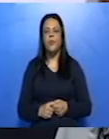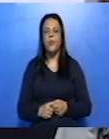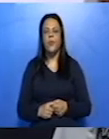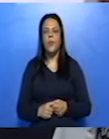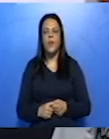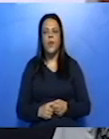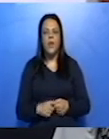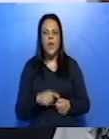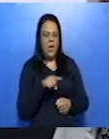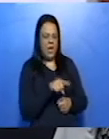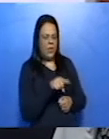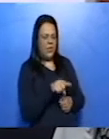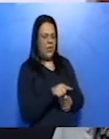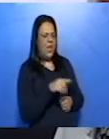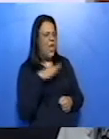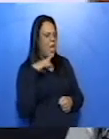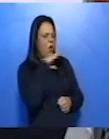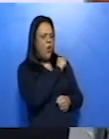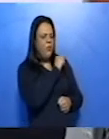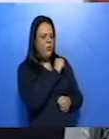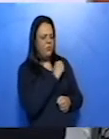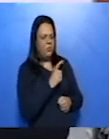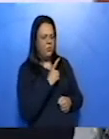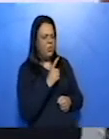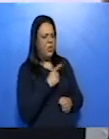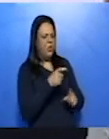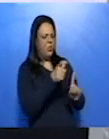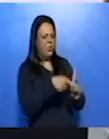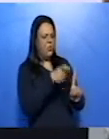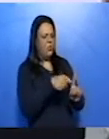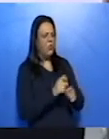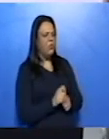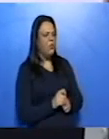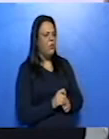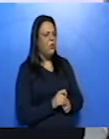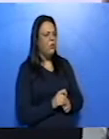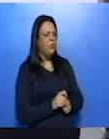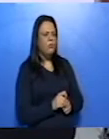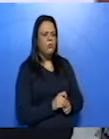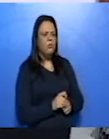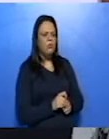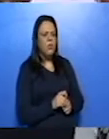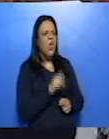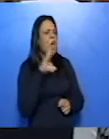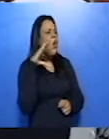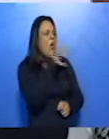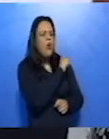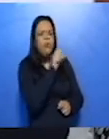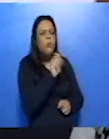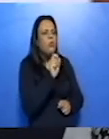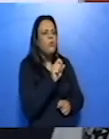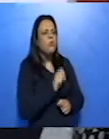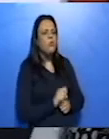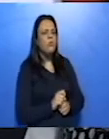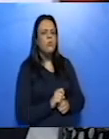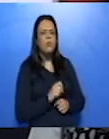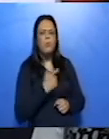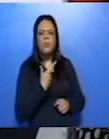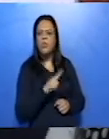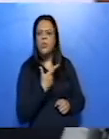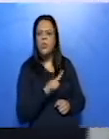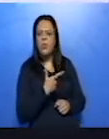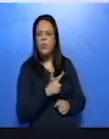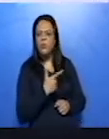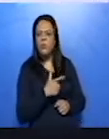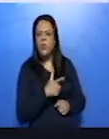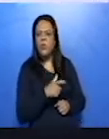Eu tenho sujeito aqui? Como que eu vou perguntar? É óbvio. É óbvio o quê? Não tem sujeito. Olha a dica.